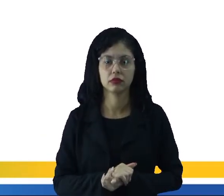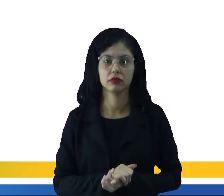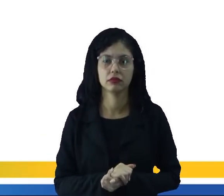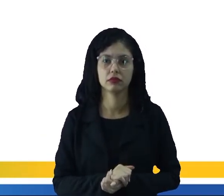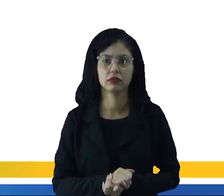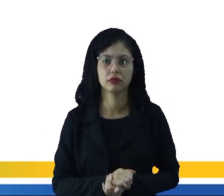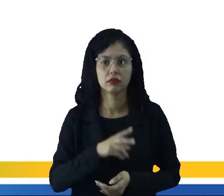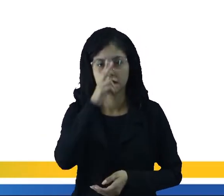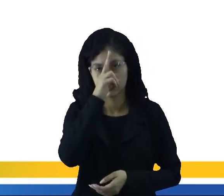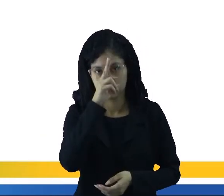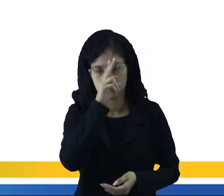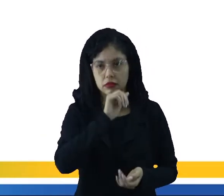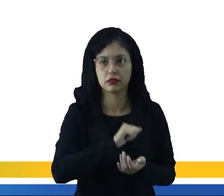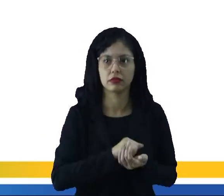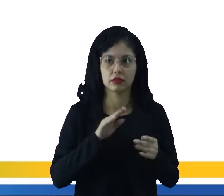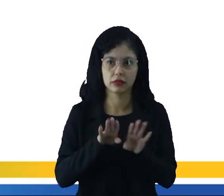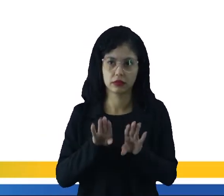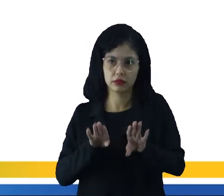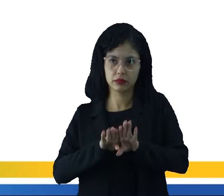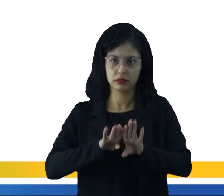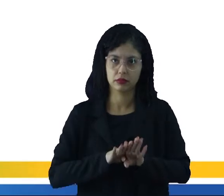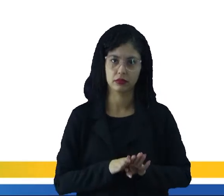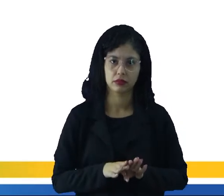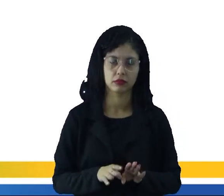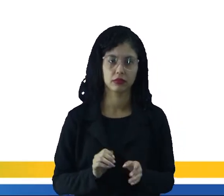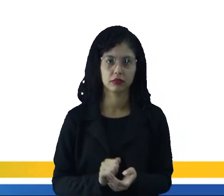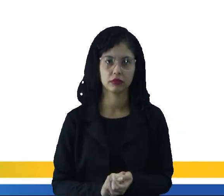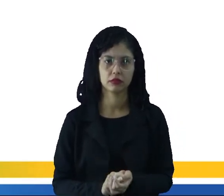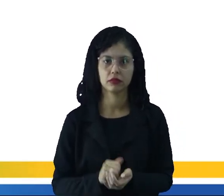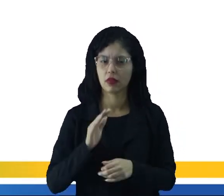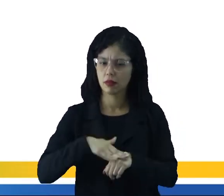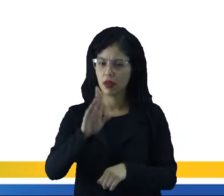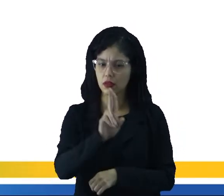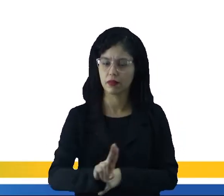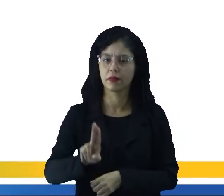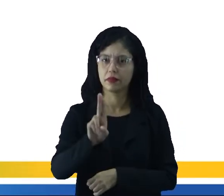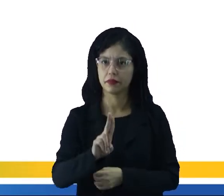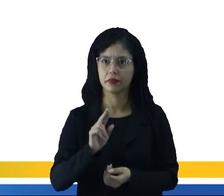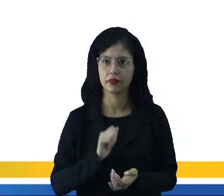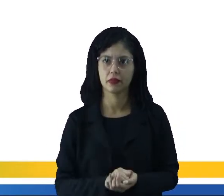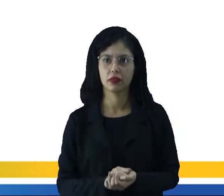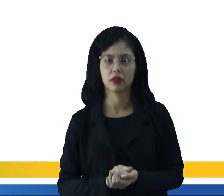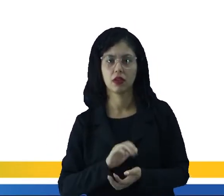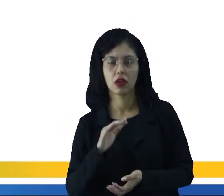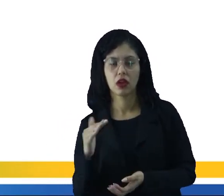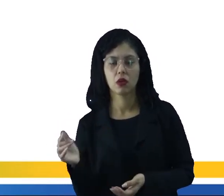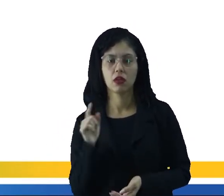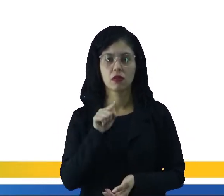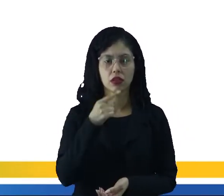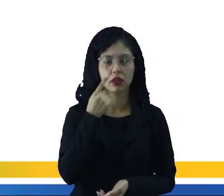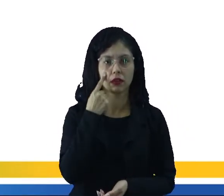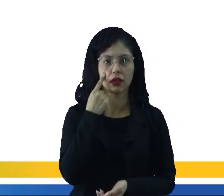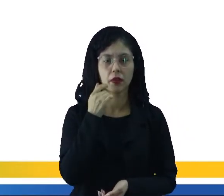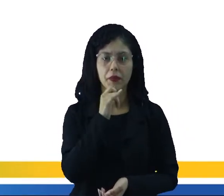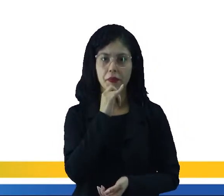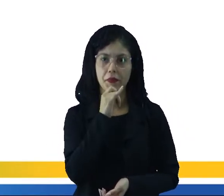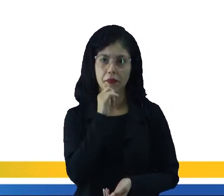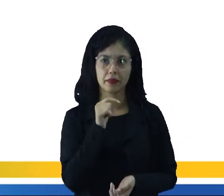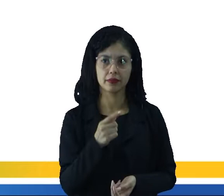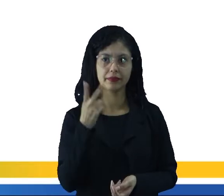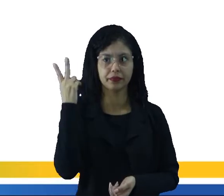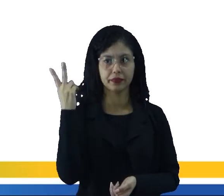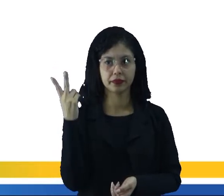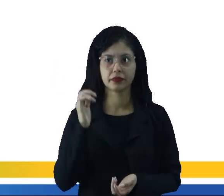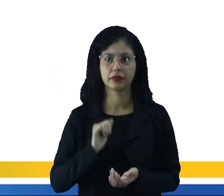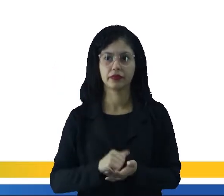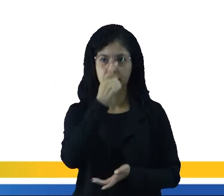é importante lembrar que existem aquelas que são as mais utilizadas. Quando você olha, por exemplo, para essas